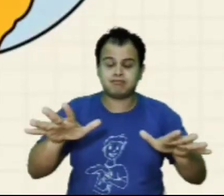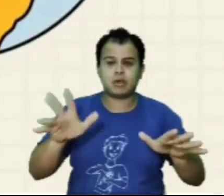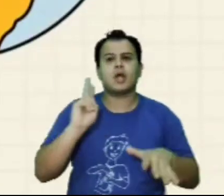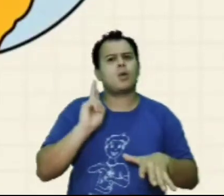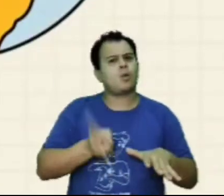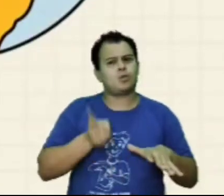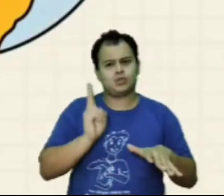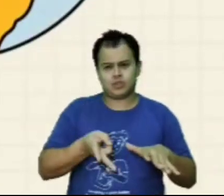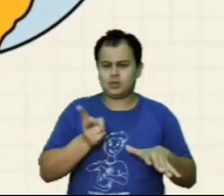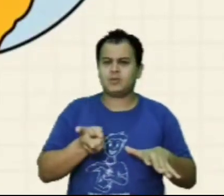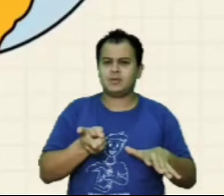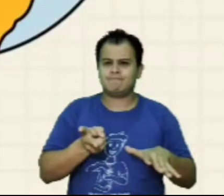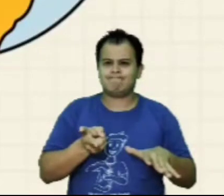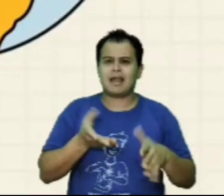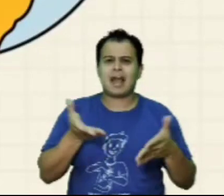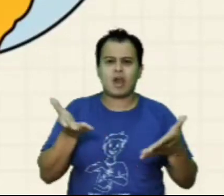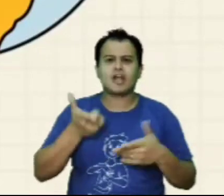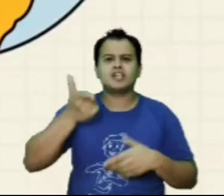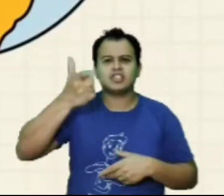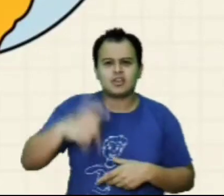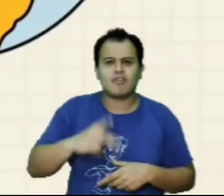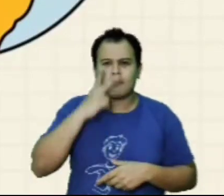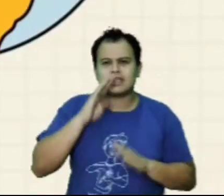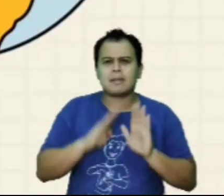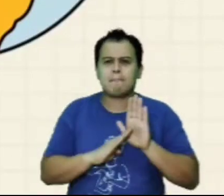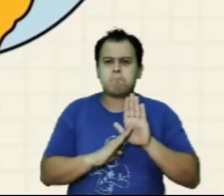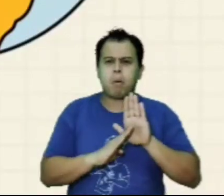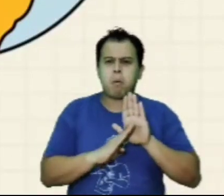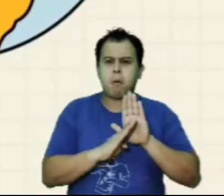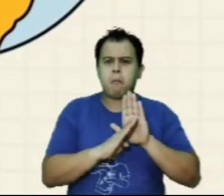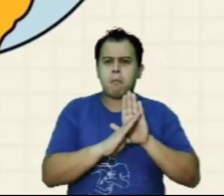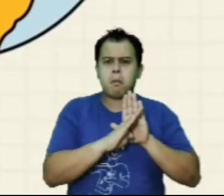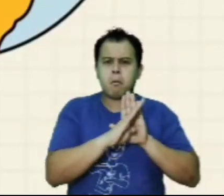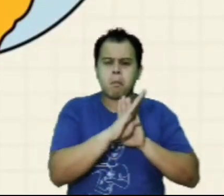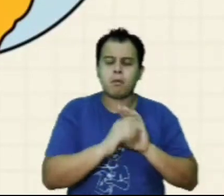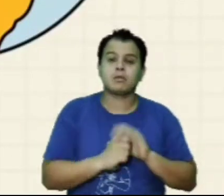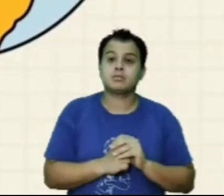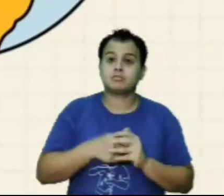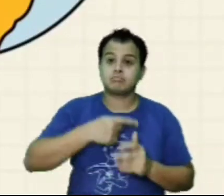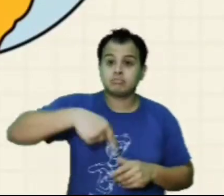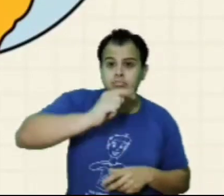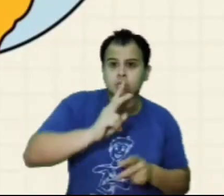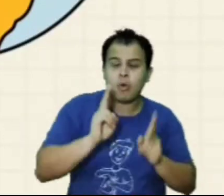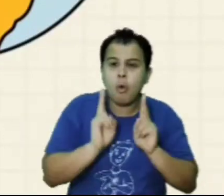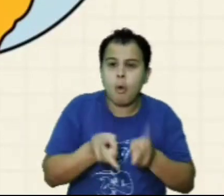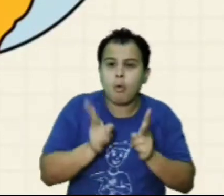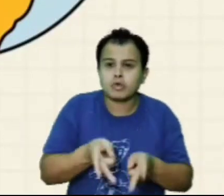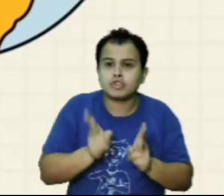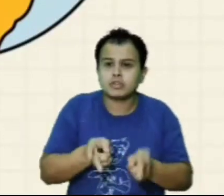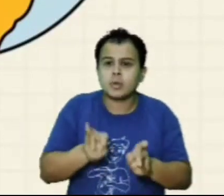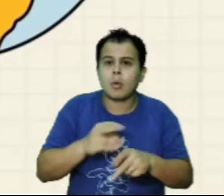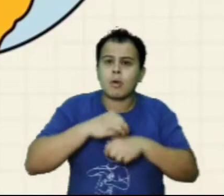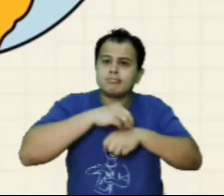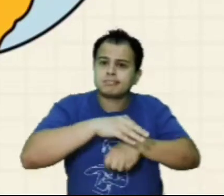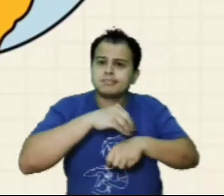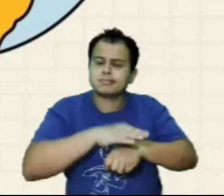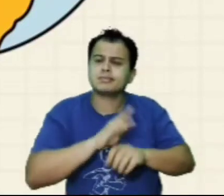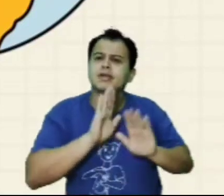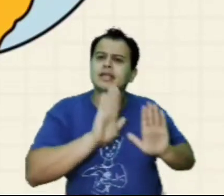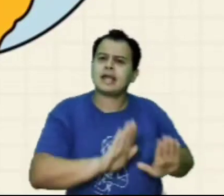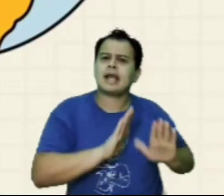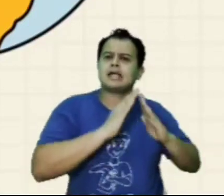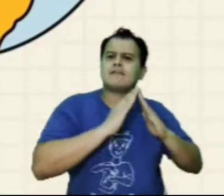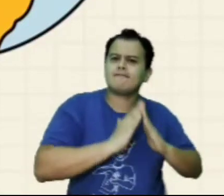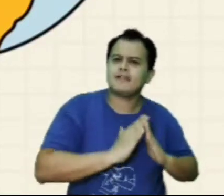onda vindo com uma força grande também, a gente ainda com as recomendações para ficar em casa. E as grandes discussões, a